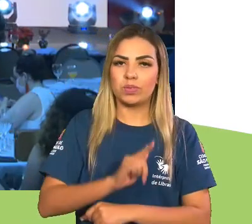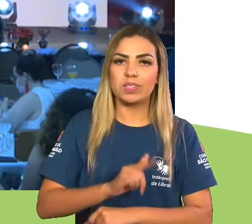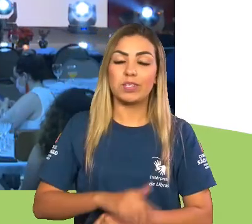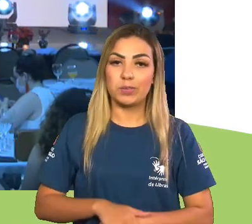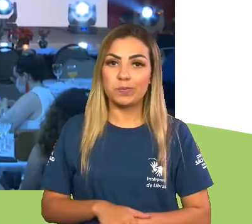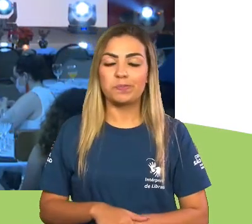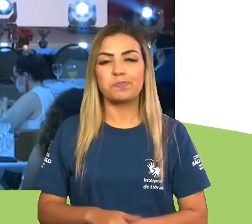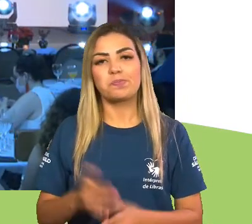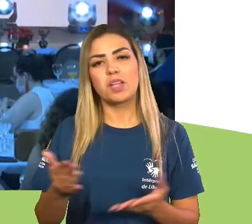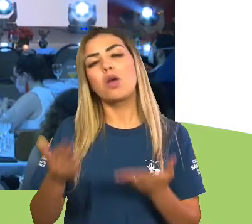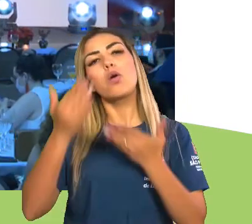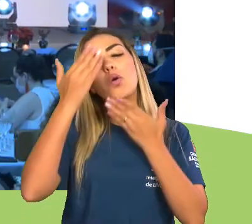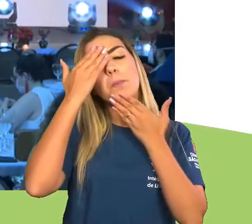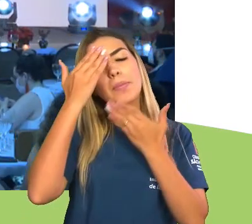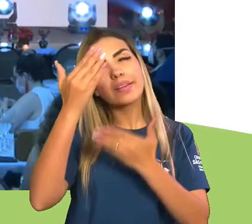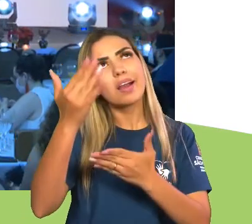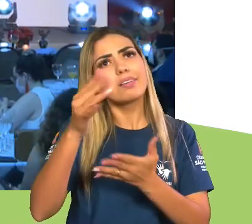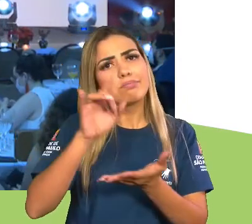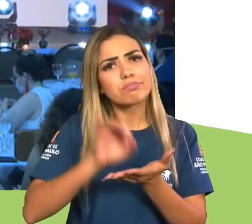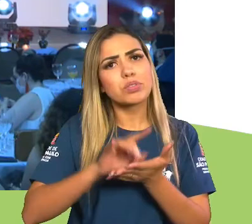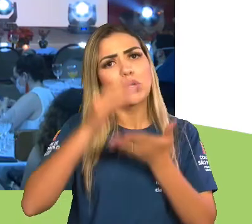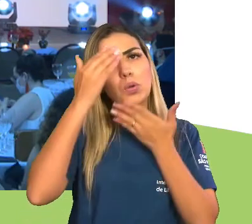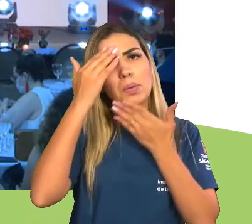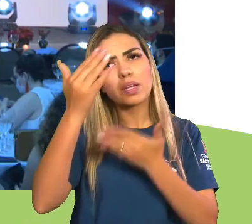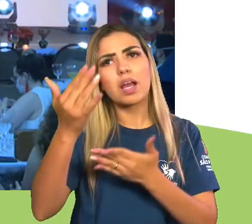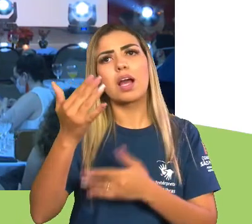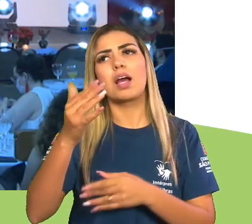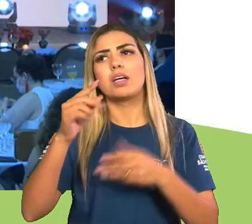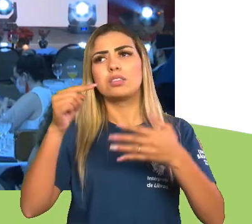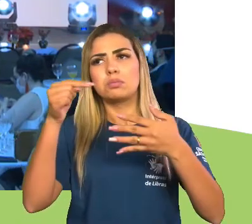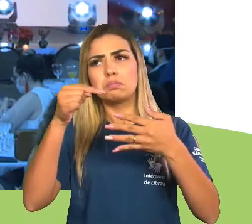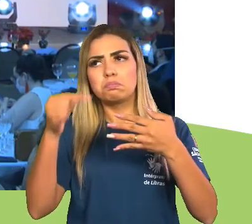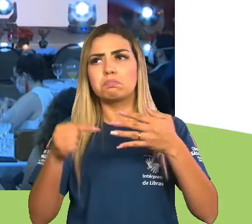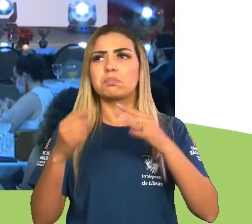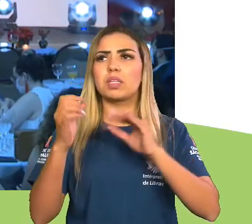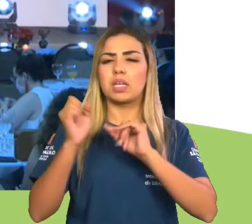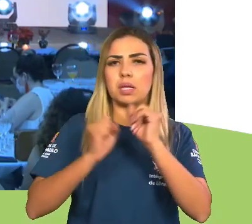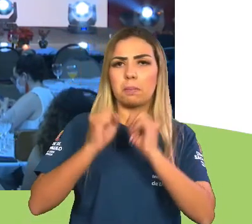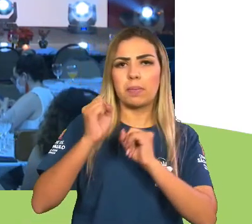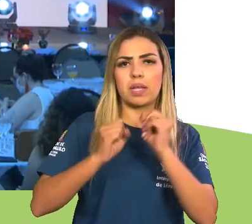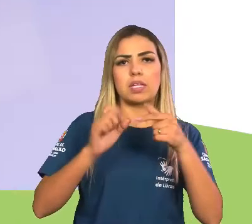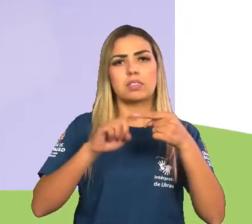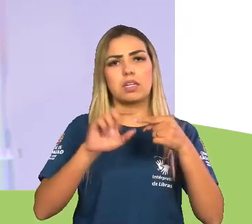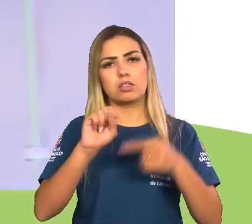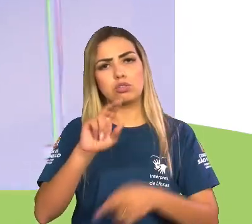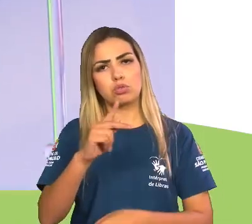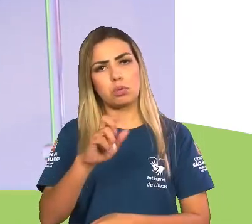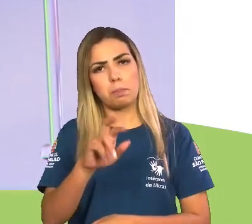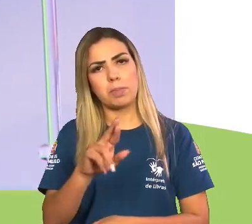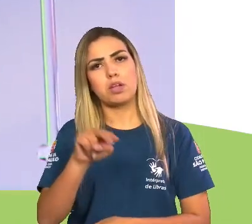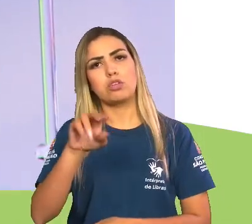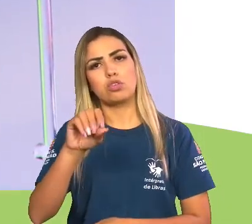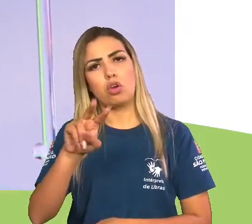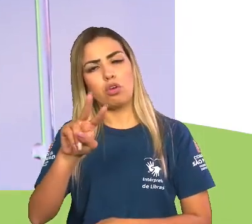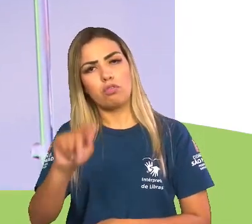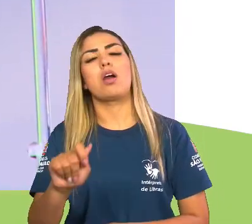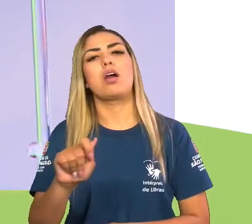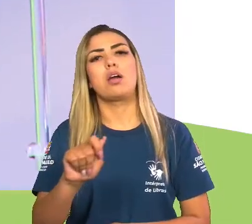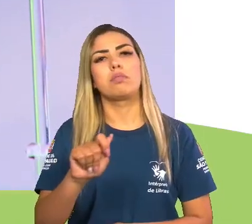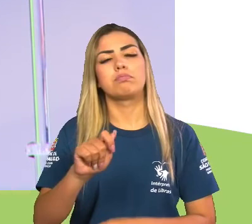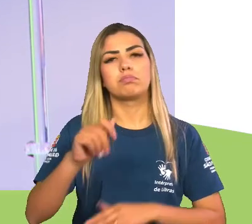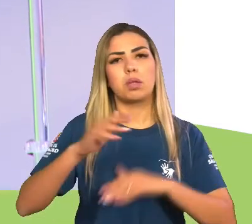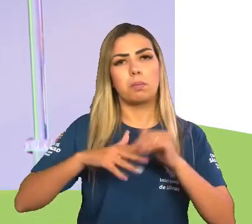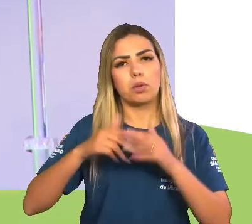Quero dar obrigado aí de coração para Supernova, para Broadstream Produções, Opus Entretenimento,